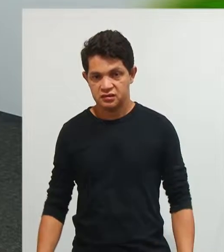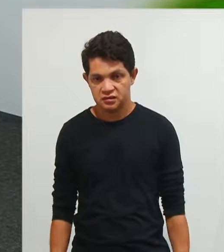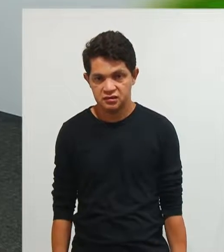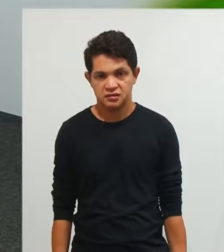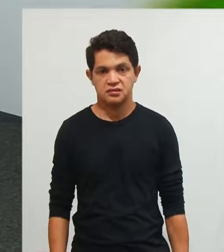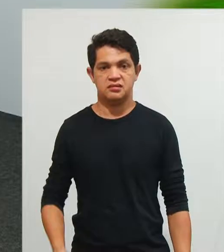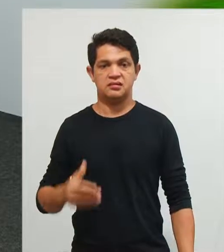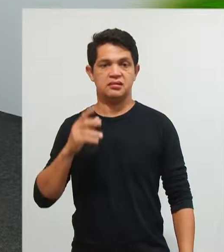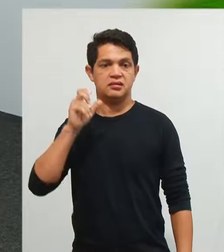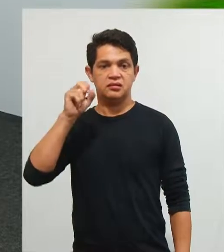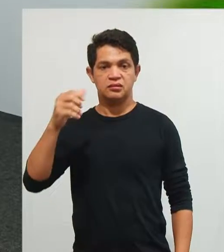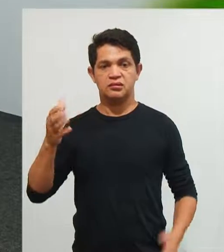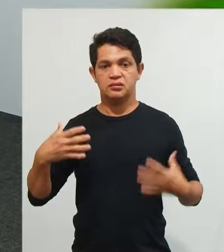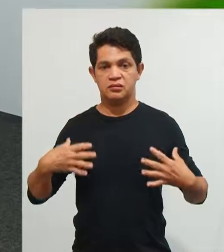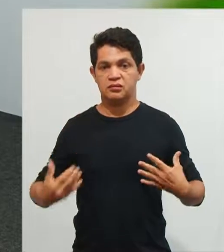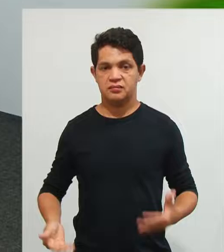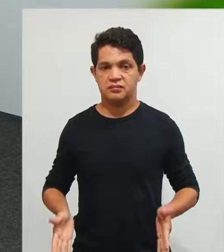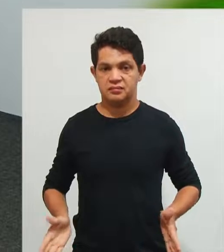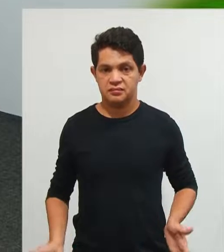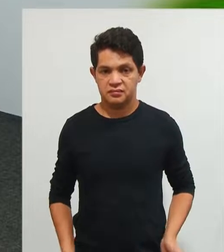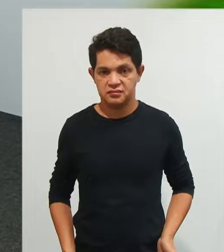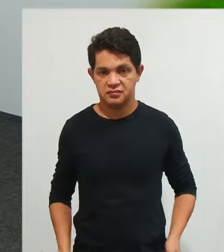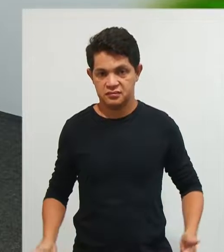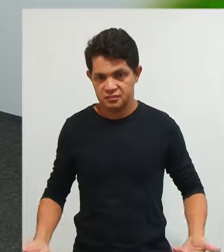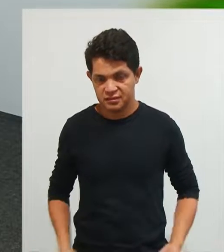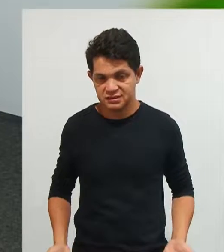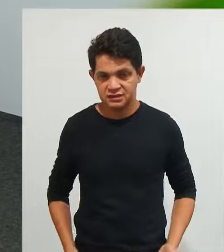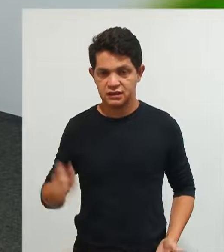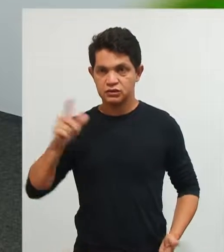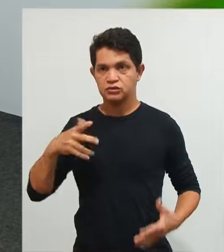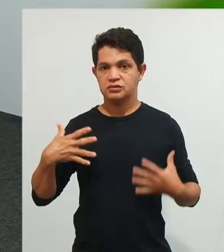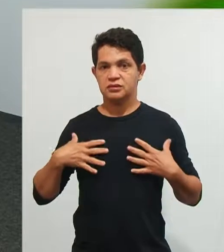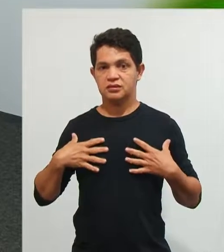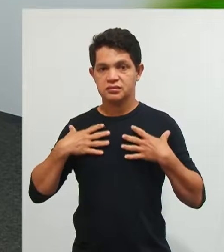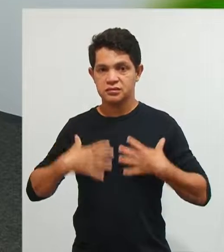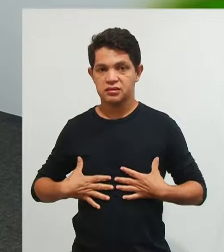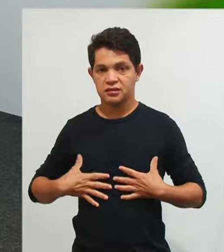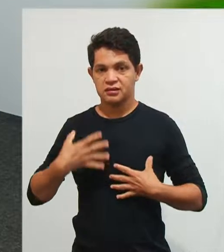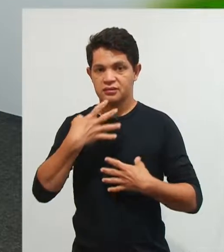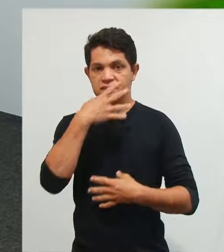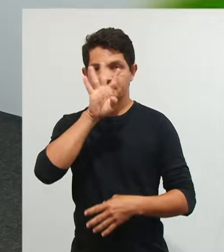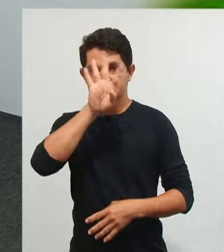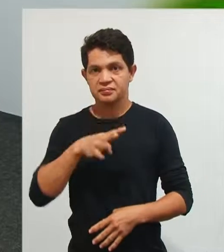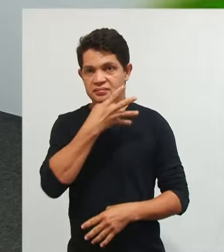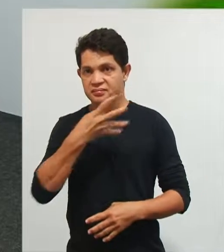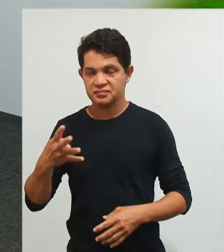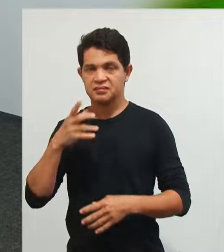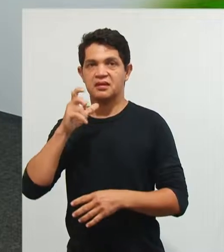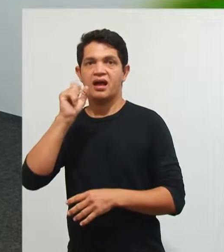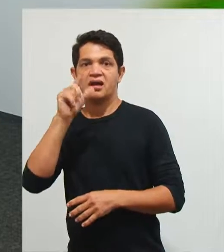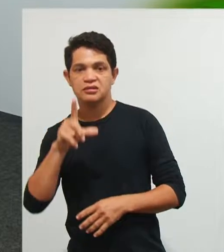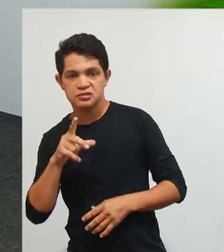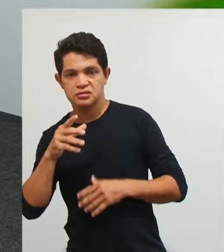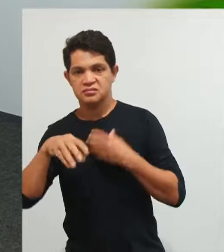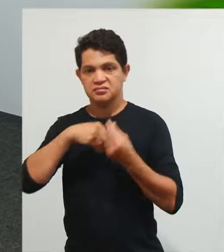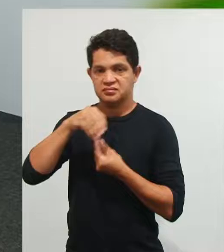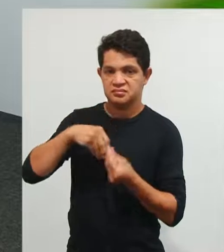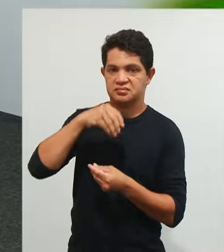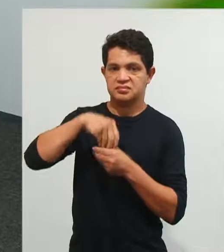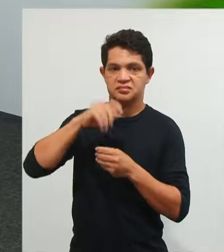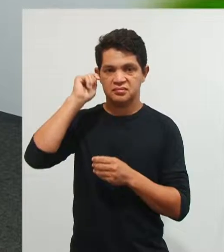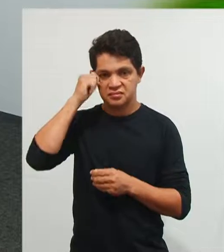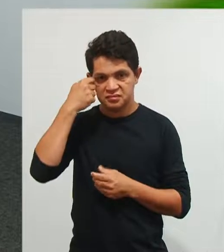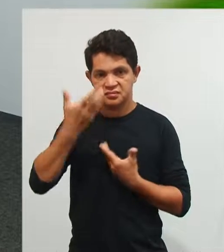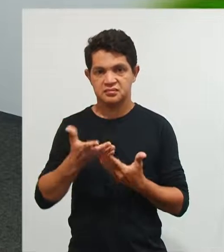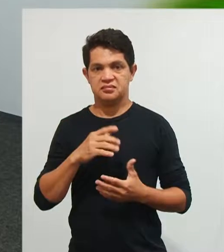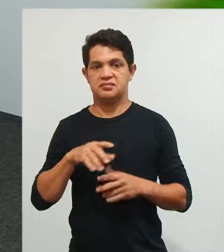azuis, estou vestindo uma saia azul e uma blusa mesclada com azul, vermelho e branco. Estou usando